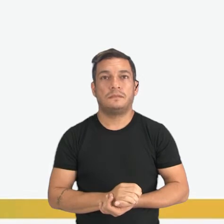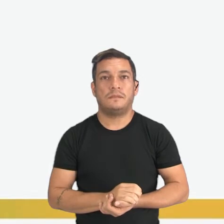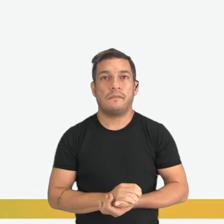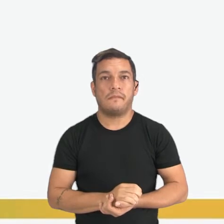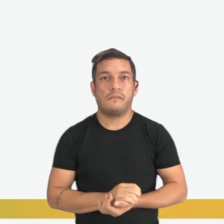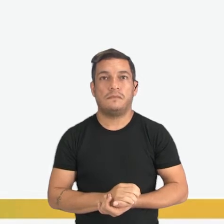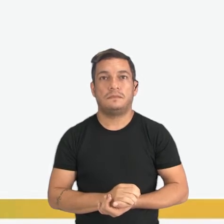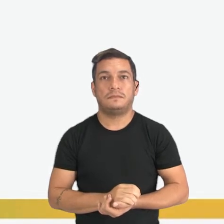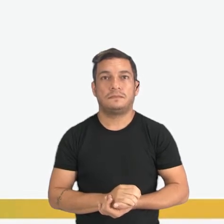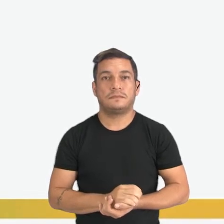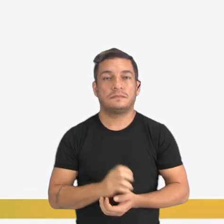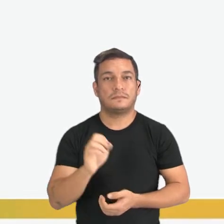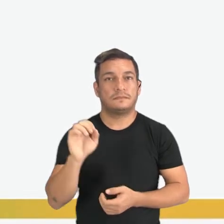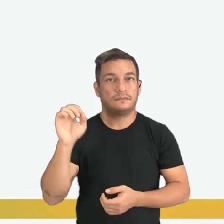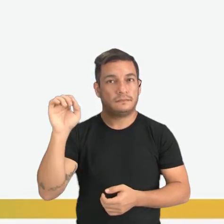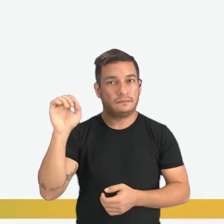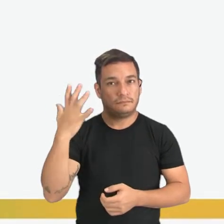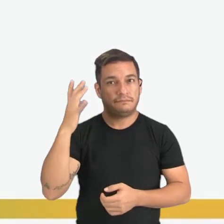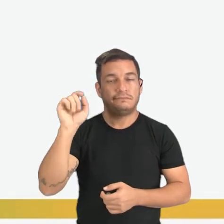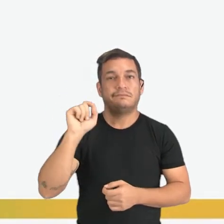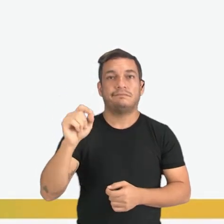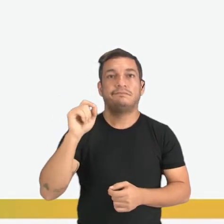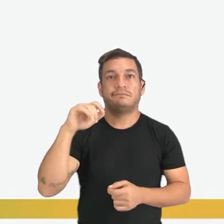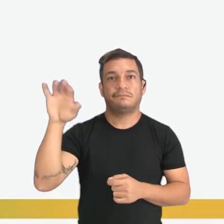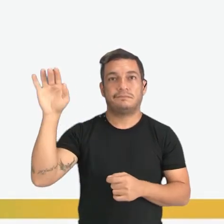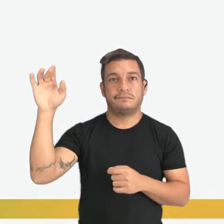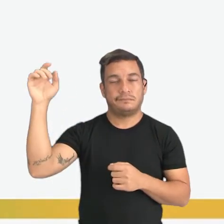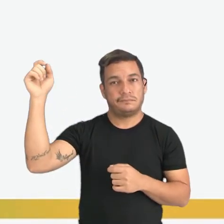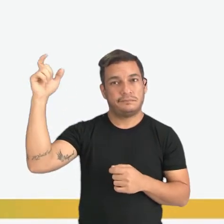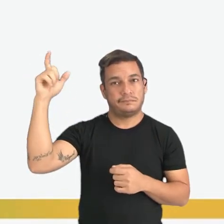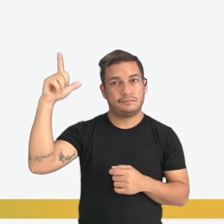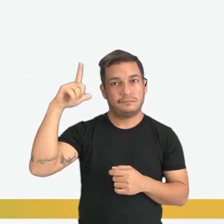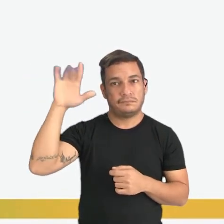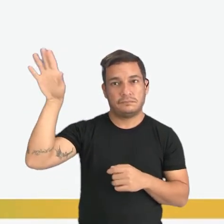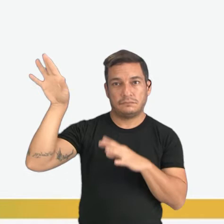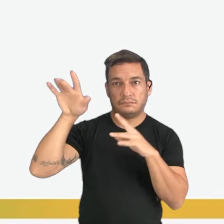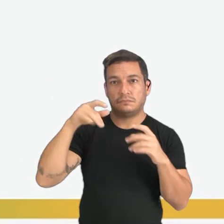Efeitos da radiação solar em diferentes superfícies.